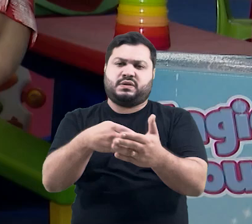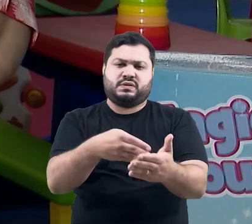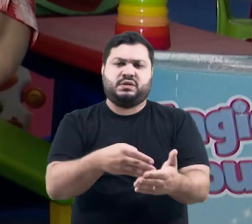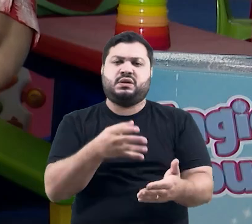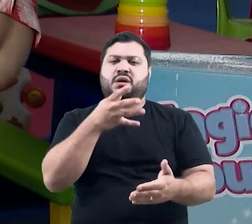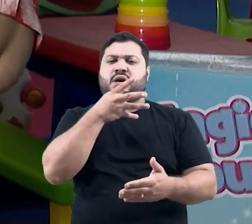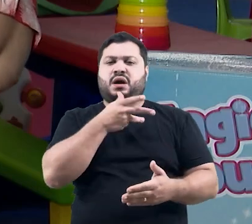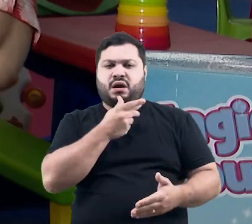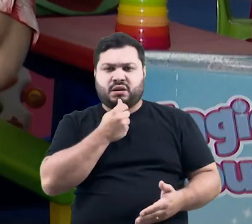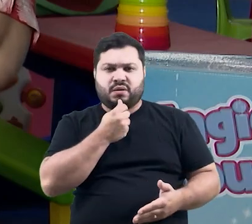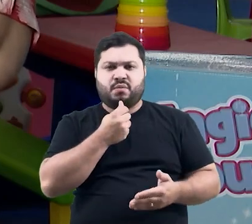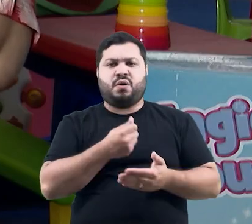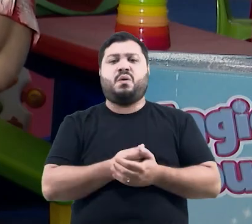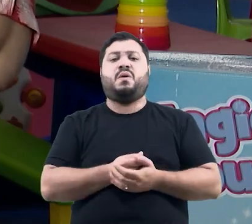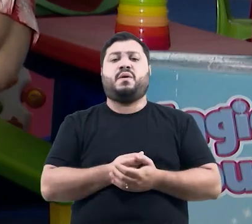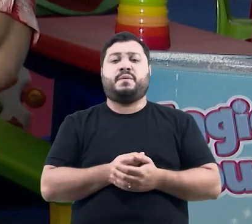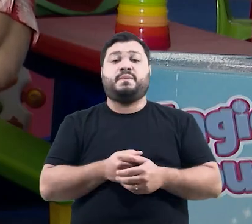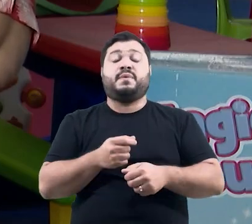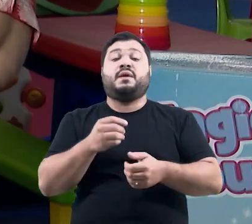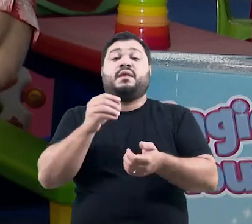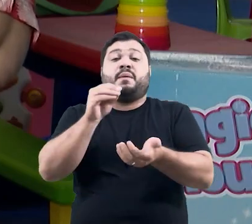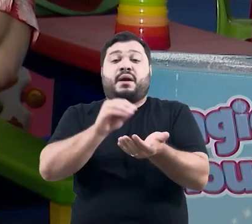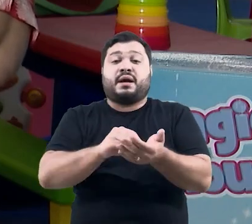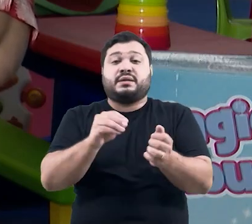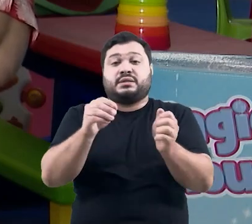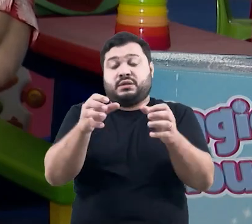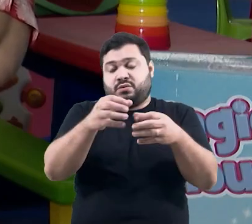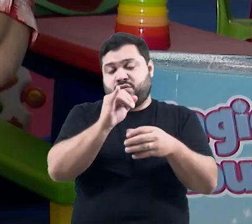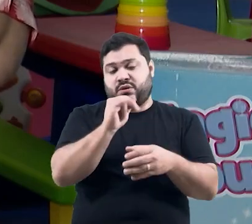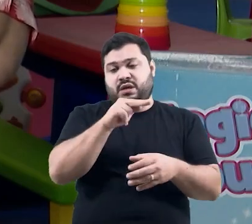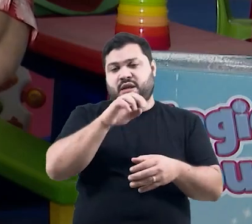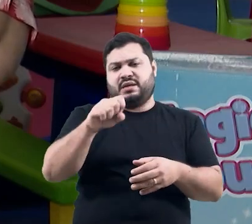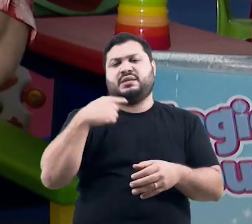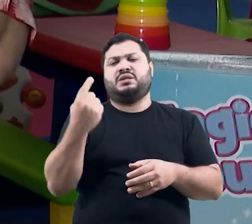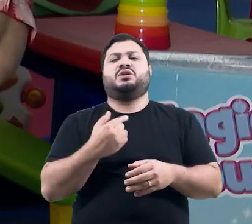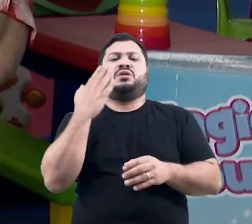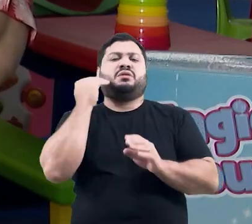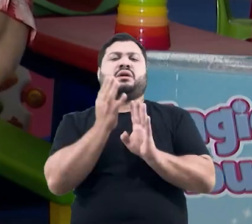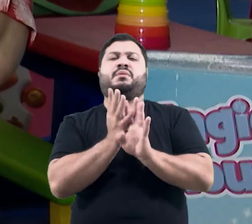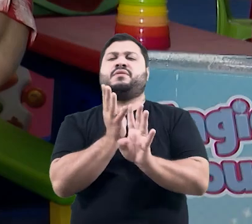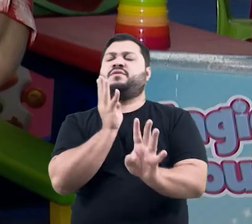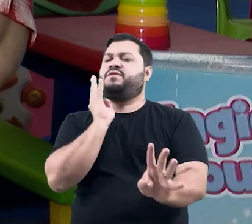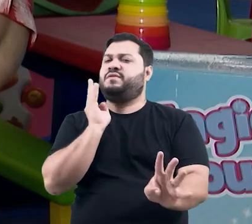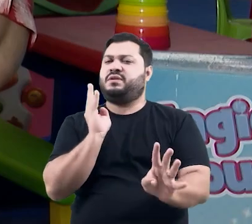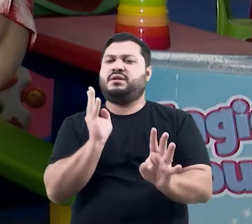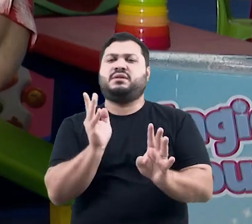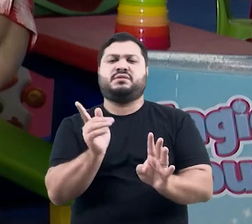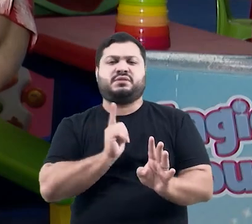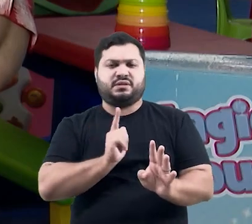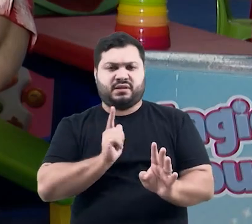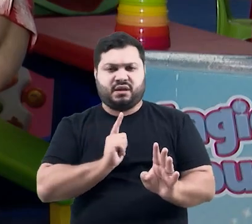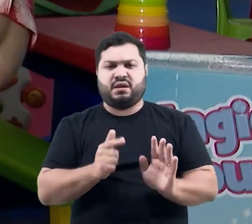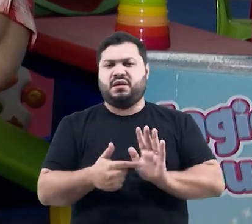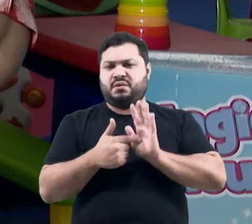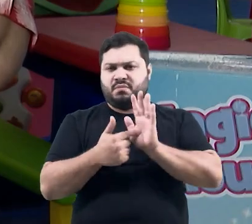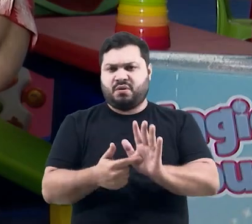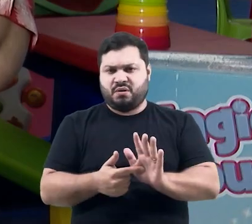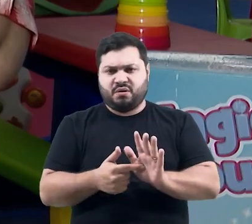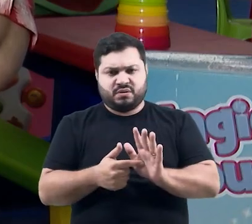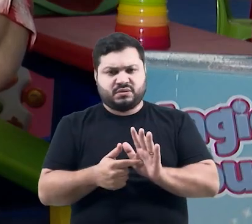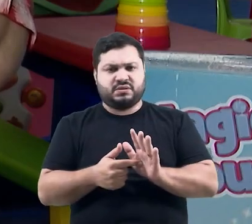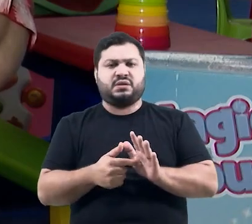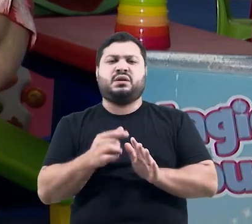a burocracia, a demora, né, na marcação junto ao INSS, que nós sabemos as filas imensas que os